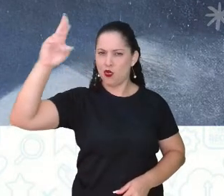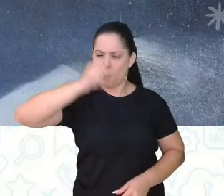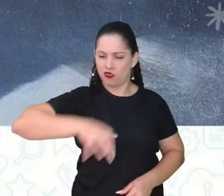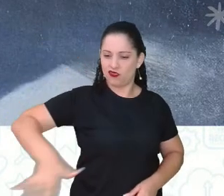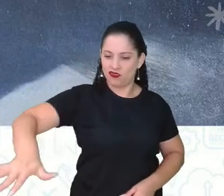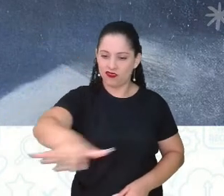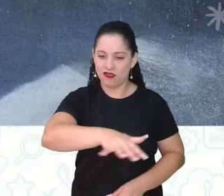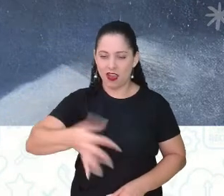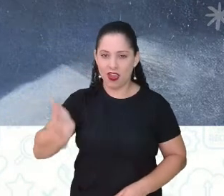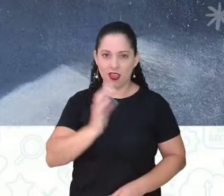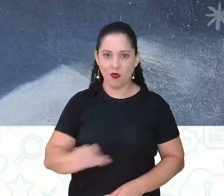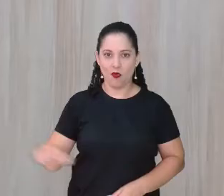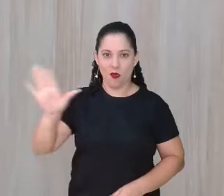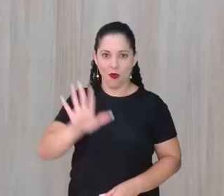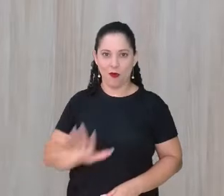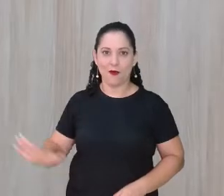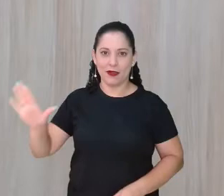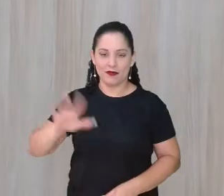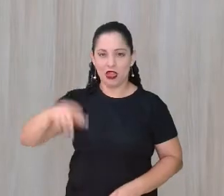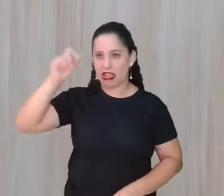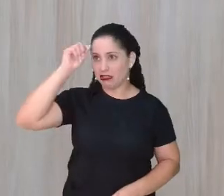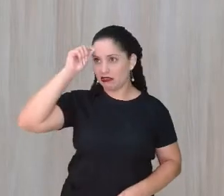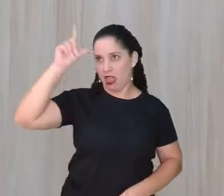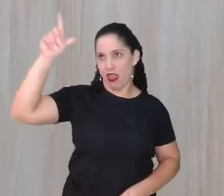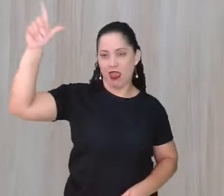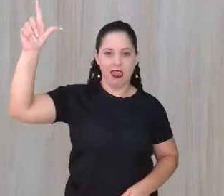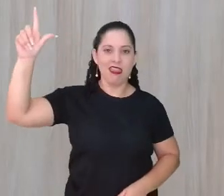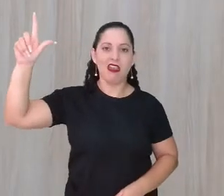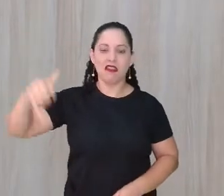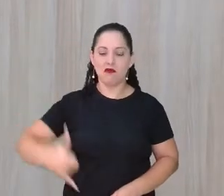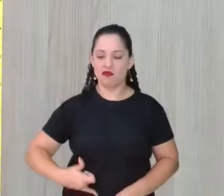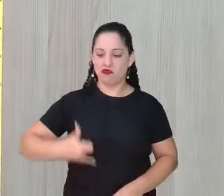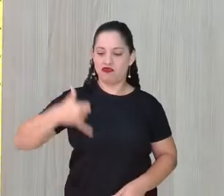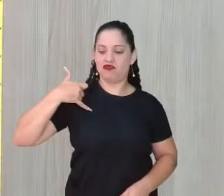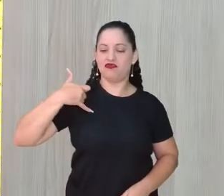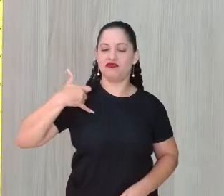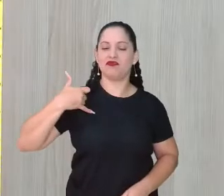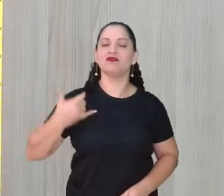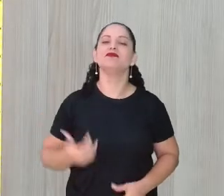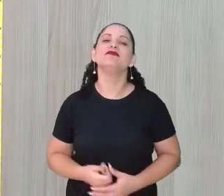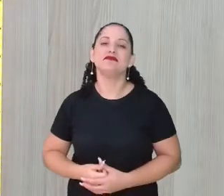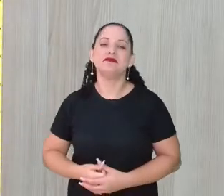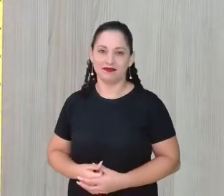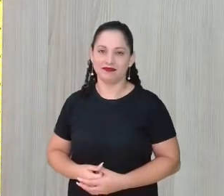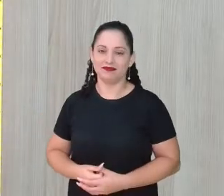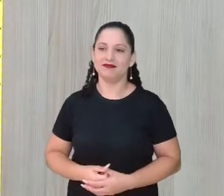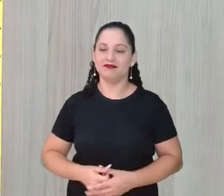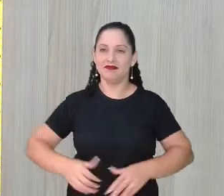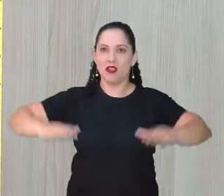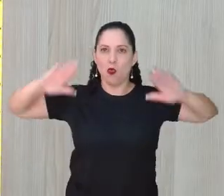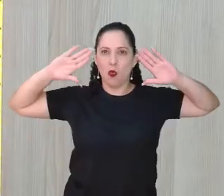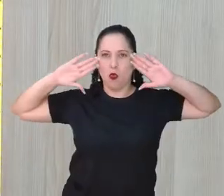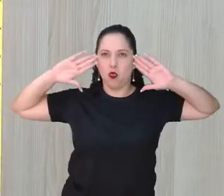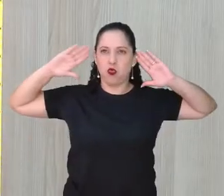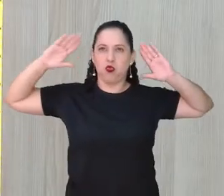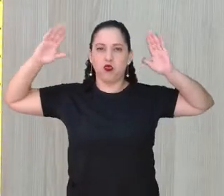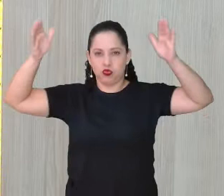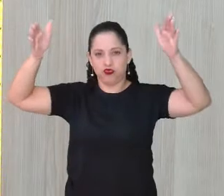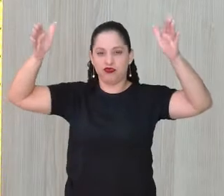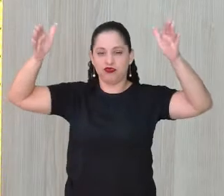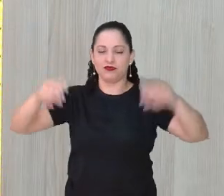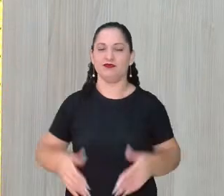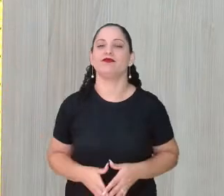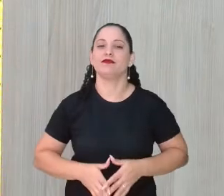Europa. Olha só a ideia. Era o bichão, né? O cabo era o bichão. Tinha uma ideia megalômana. Só